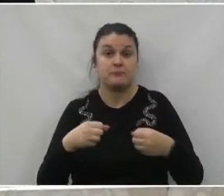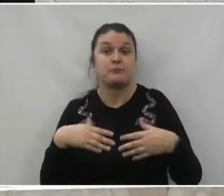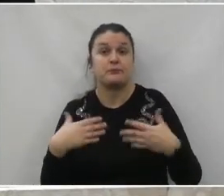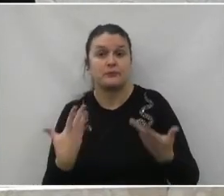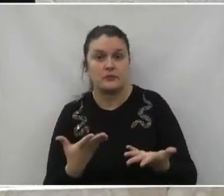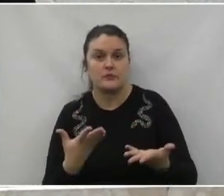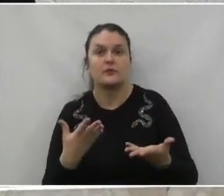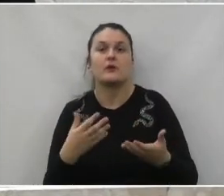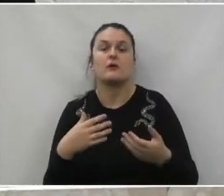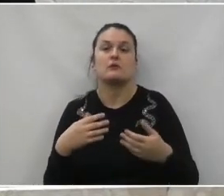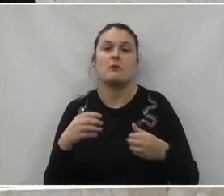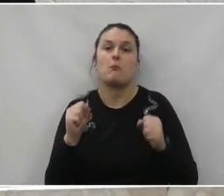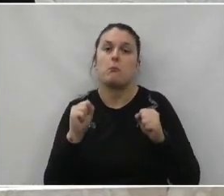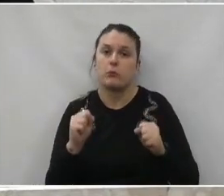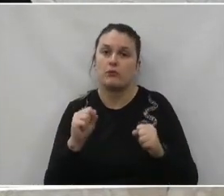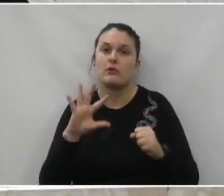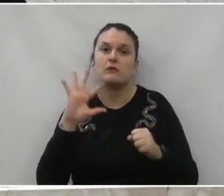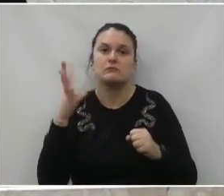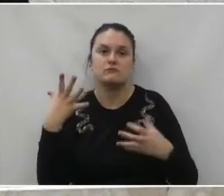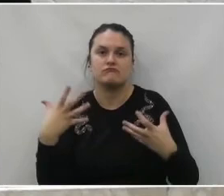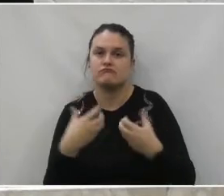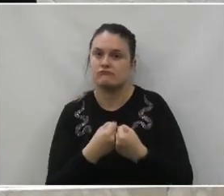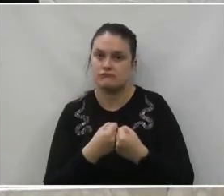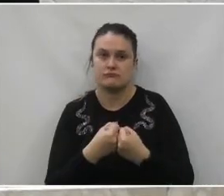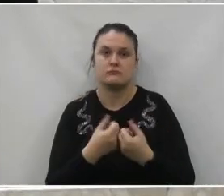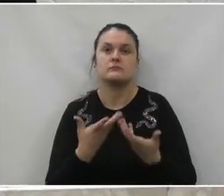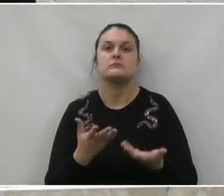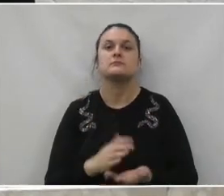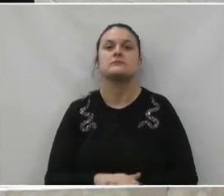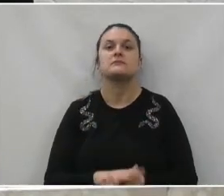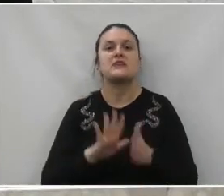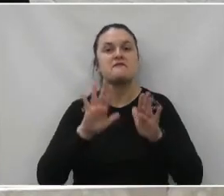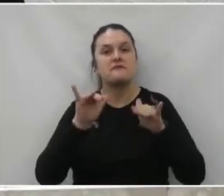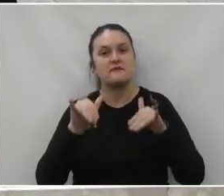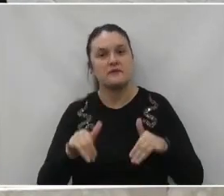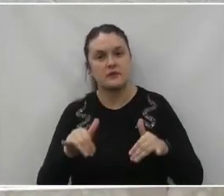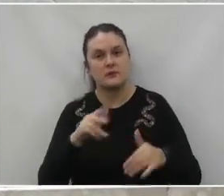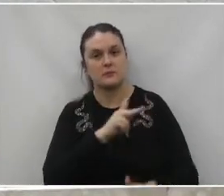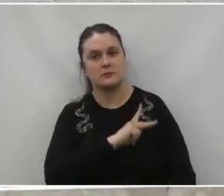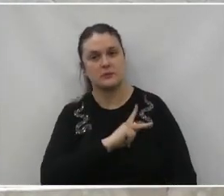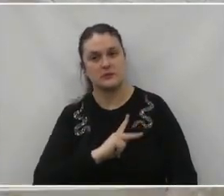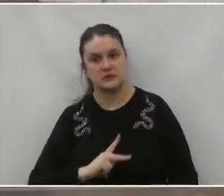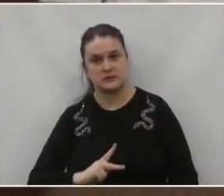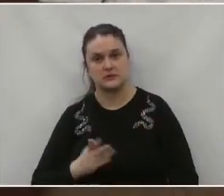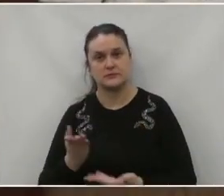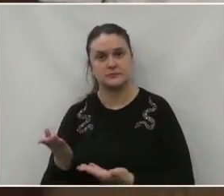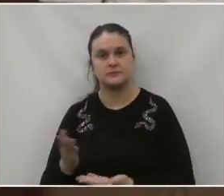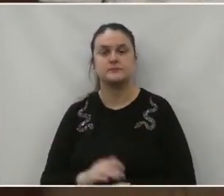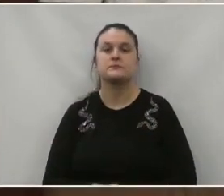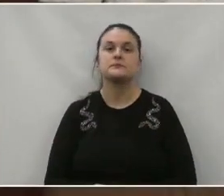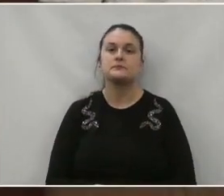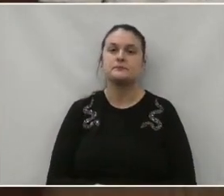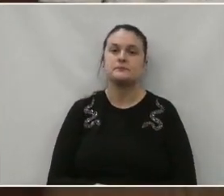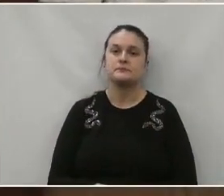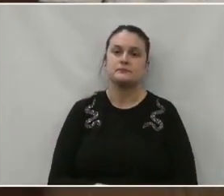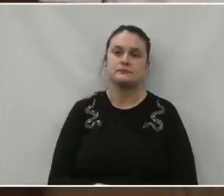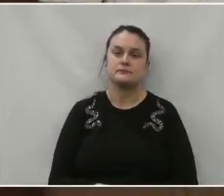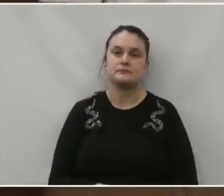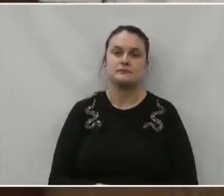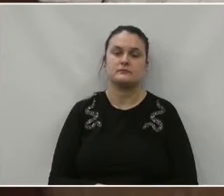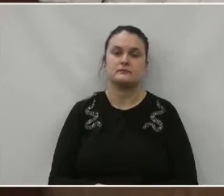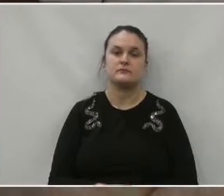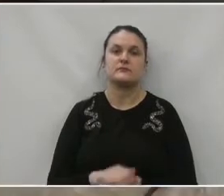assim colaborando quanto à precariedade no local. Fim do expediente, senhora presidente.